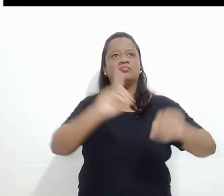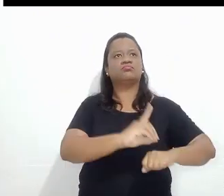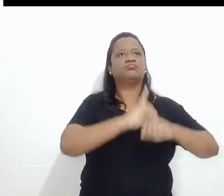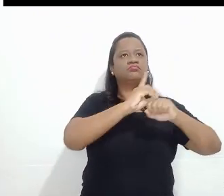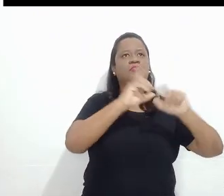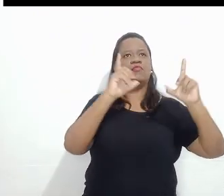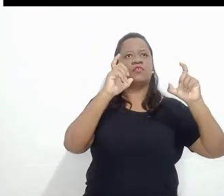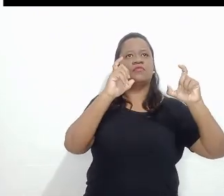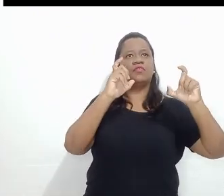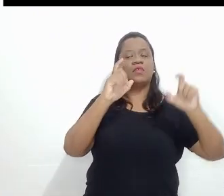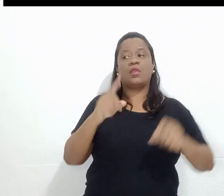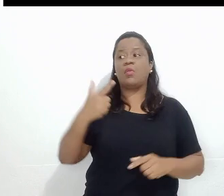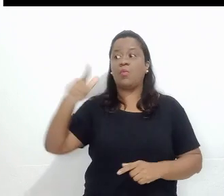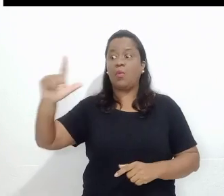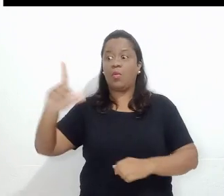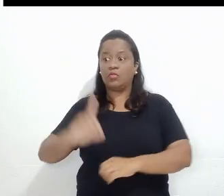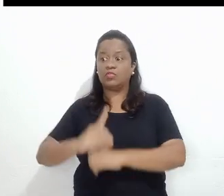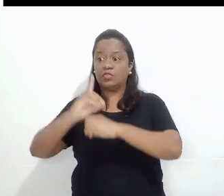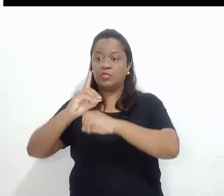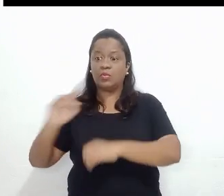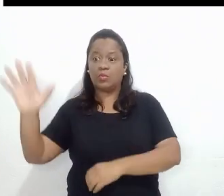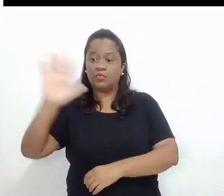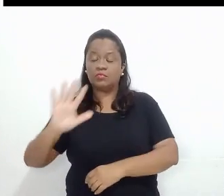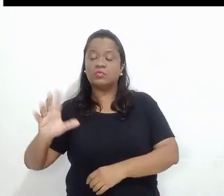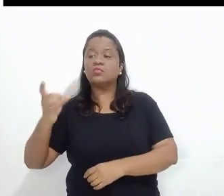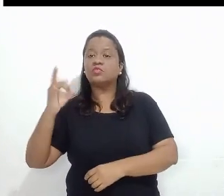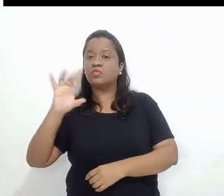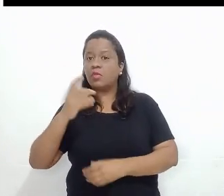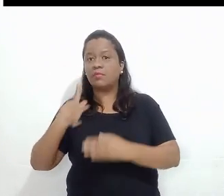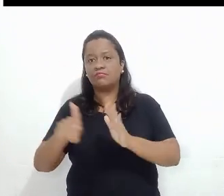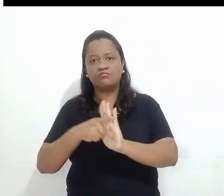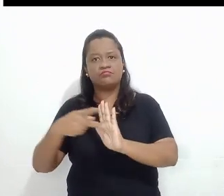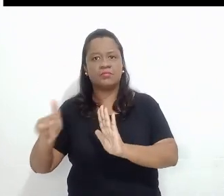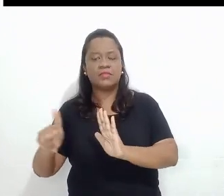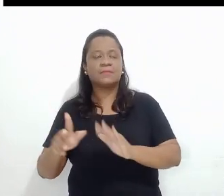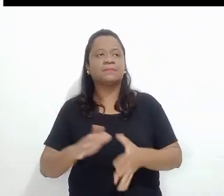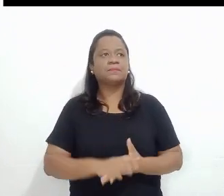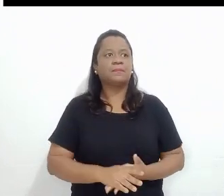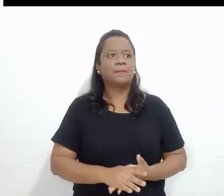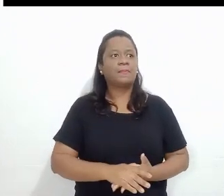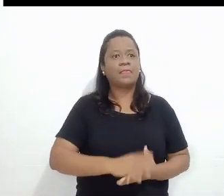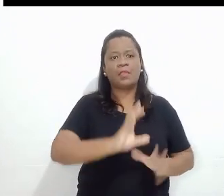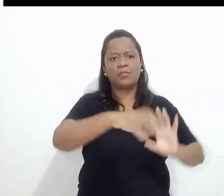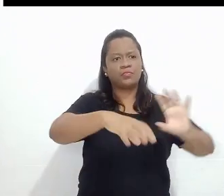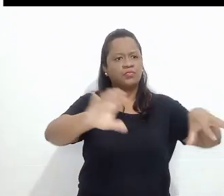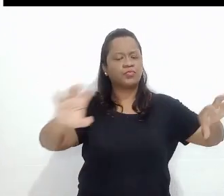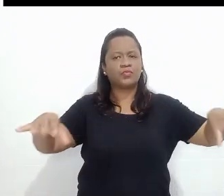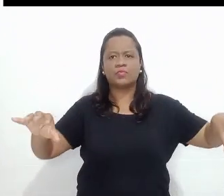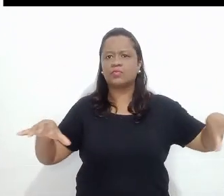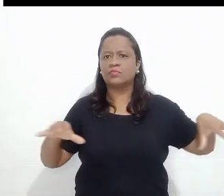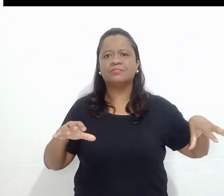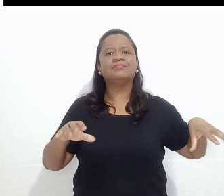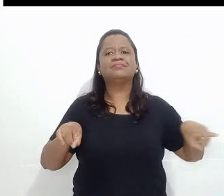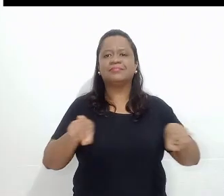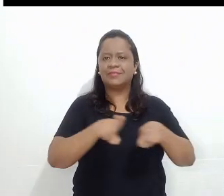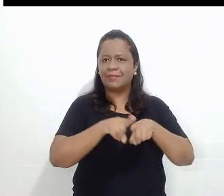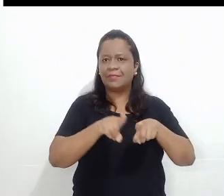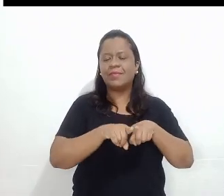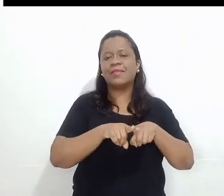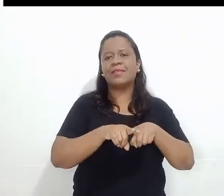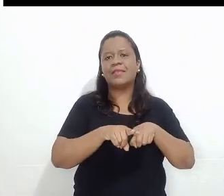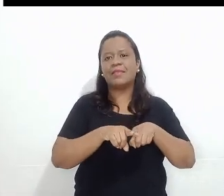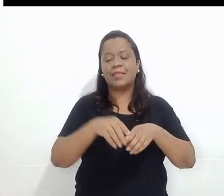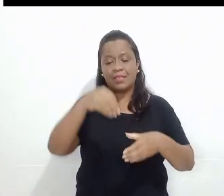ele, o diretor tenha um outro vídeo assist também só para ele, e outros que tenham funções importantes também, tá? No set